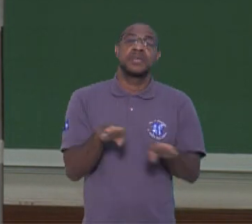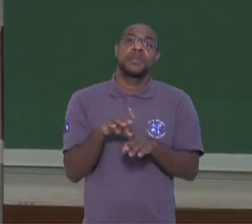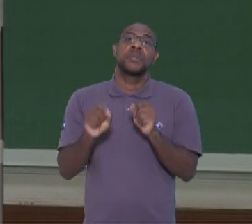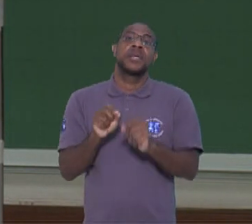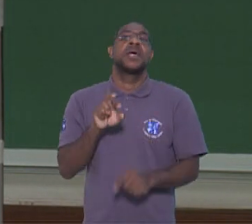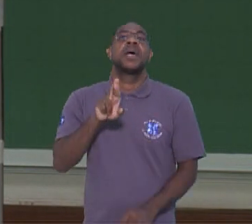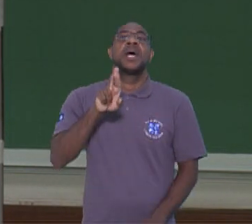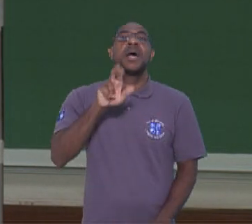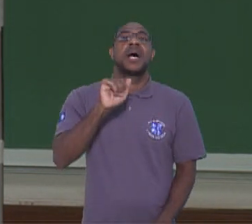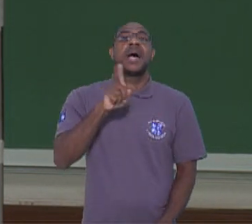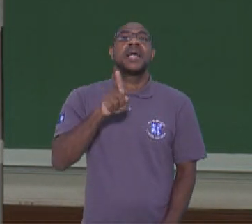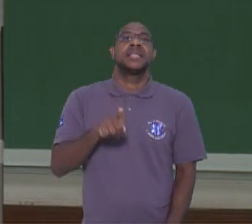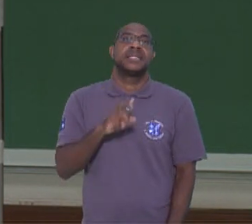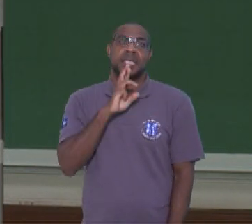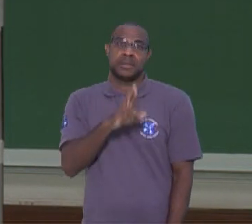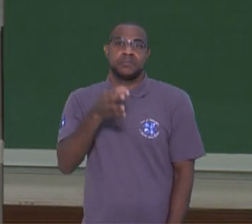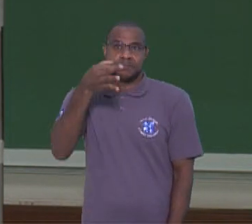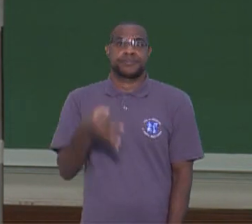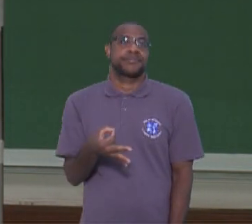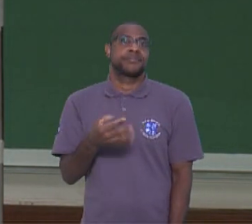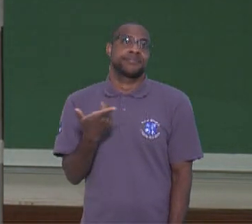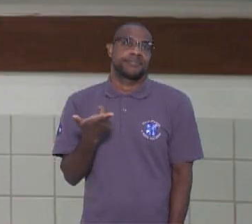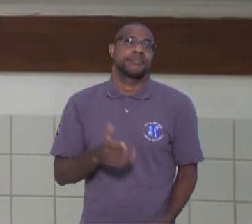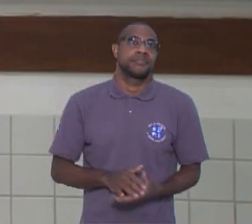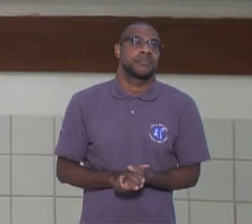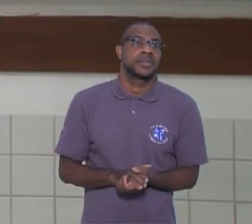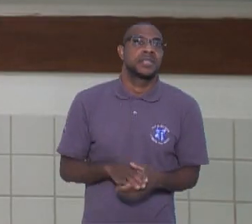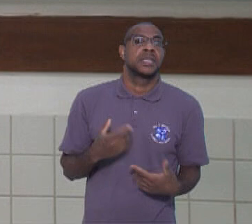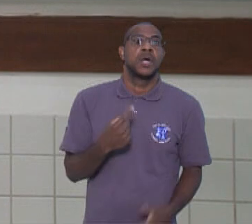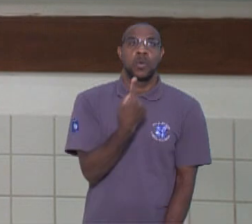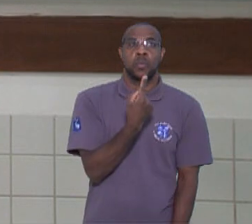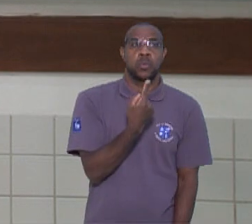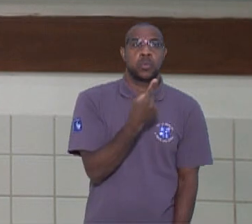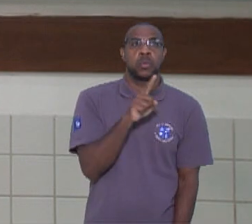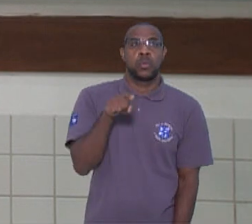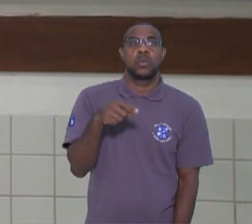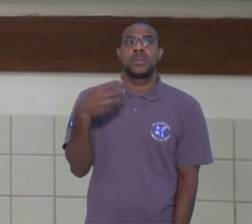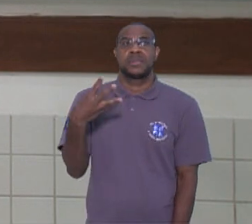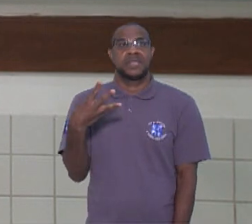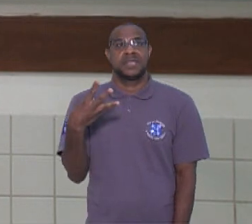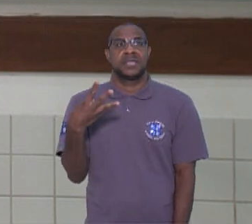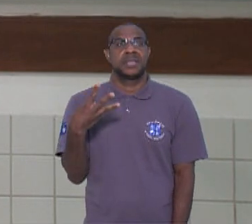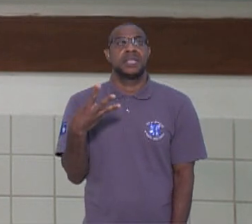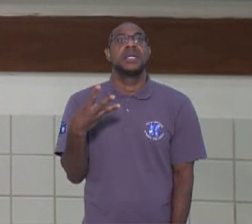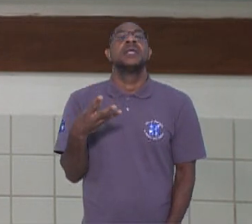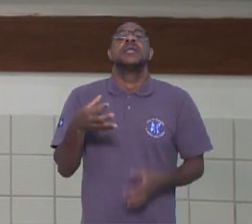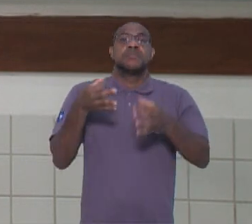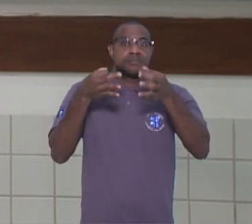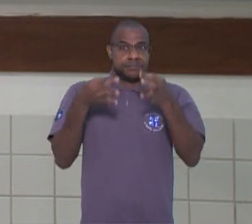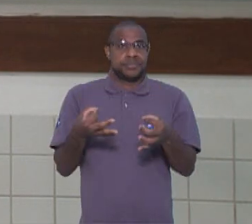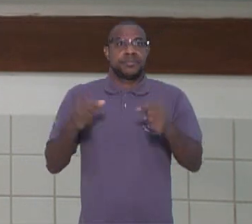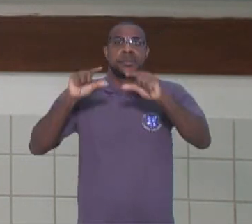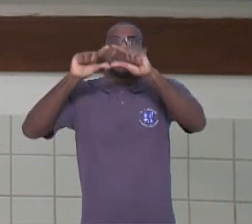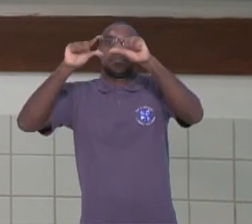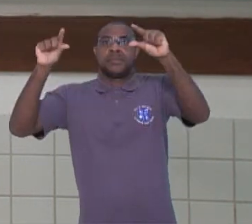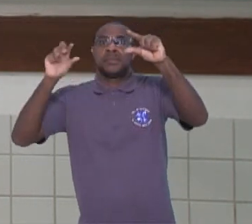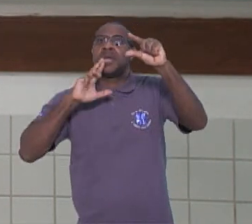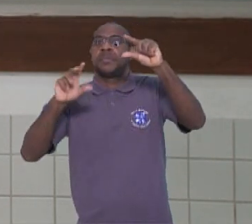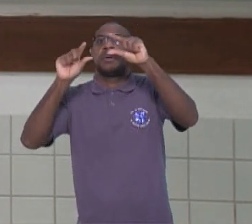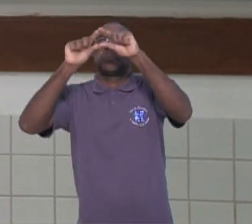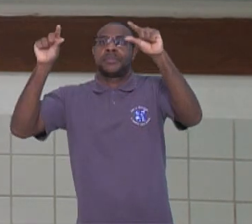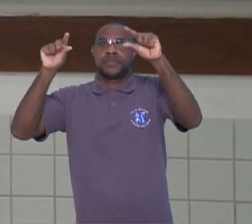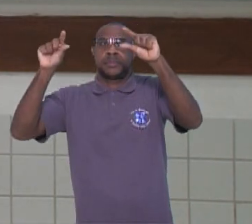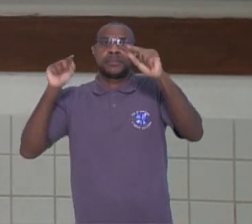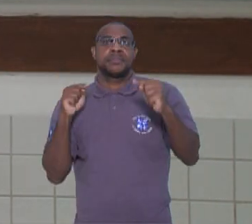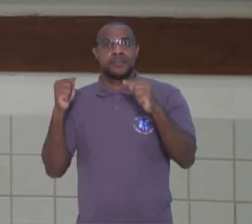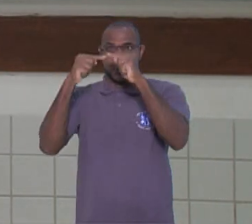raiz. Legal, né? Portanto, meu amiguinho, 1 e 3 são o quê? As raízes da equação. Bacana. Mas